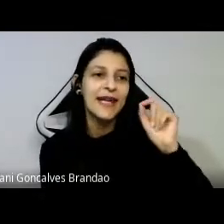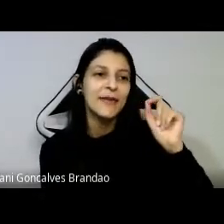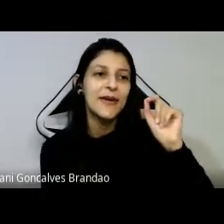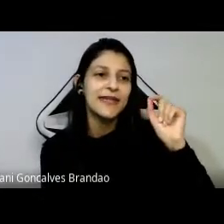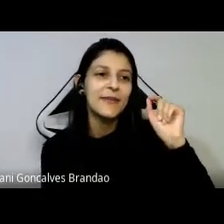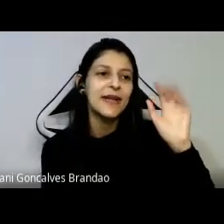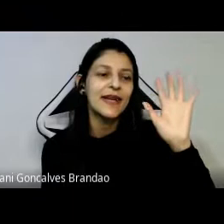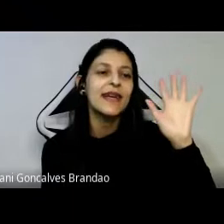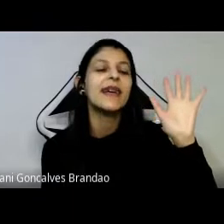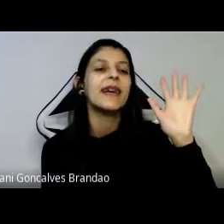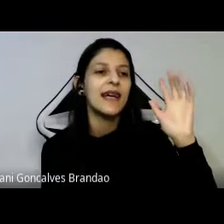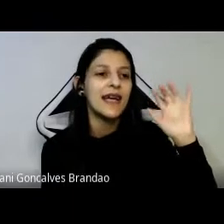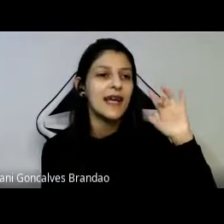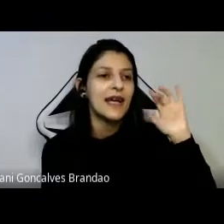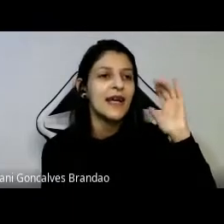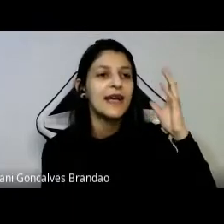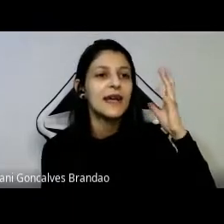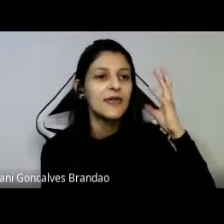já conseguem perceber,